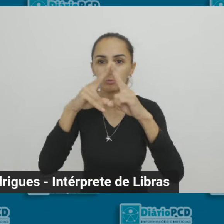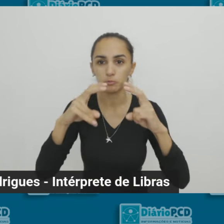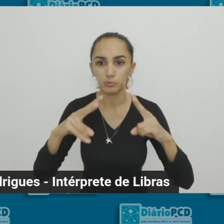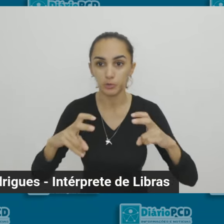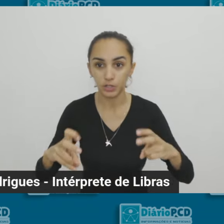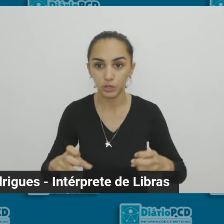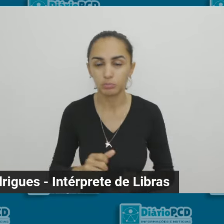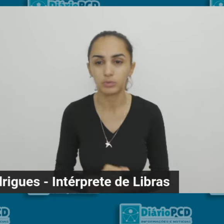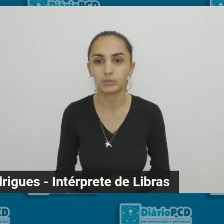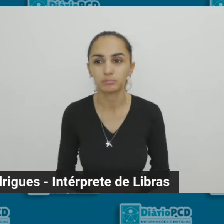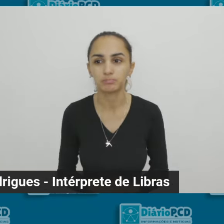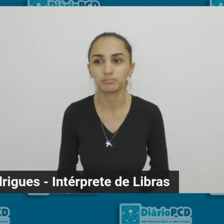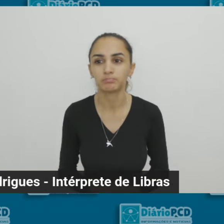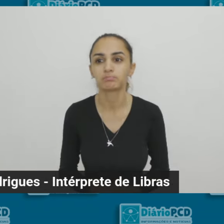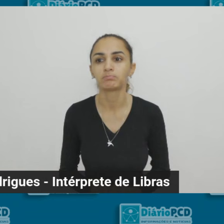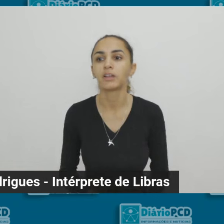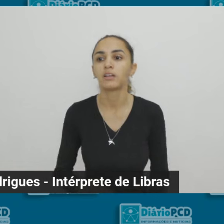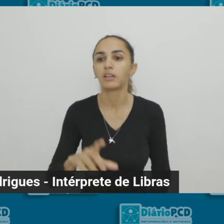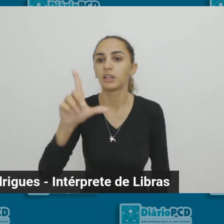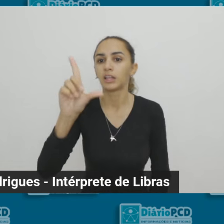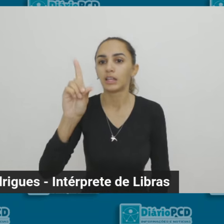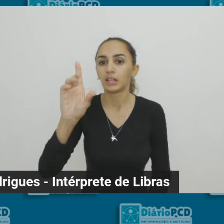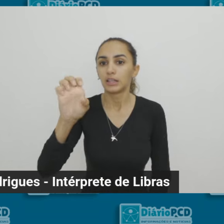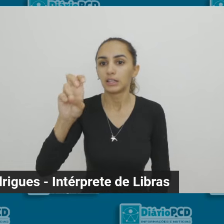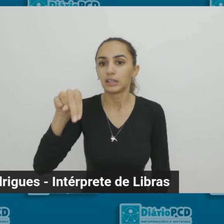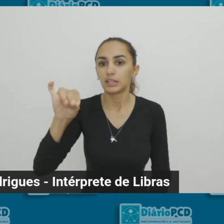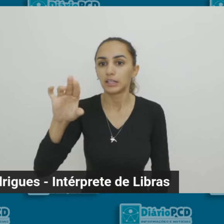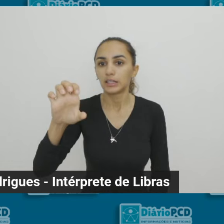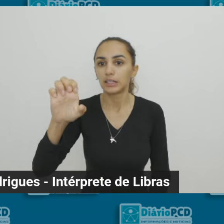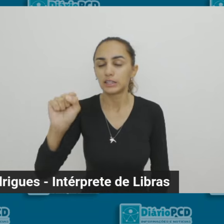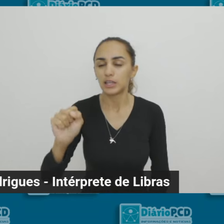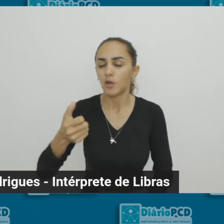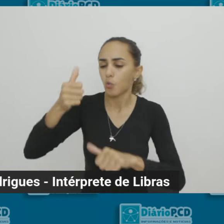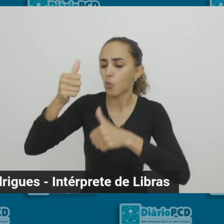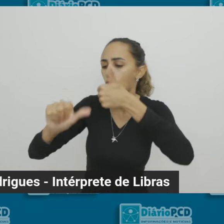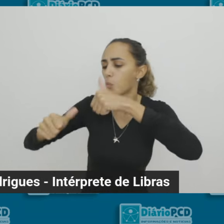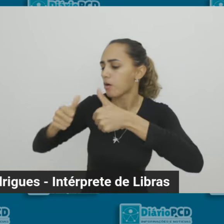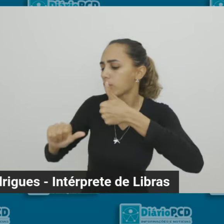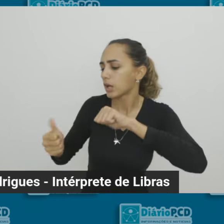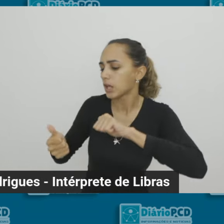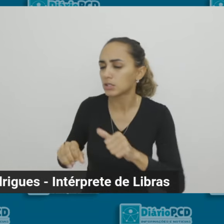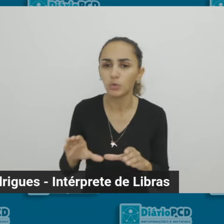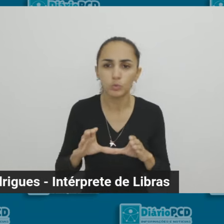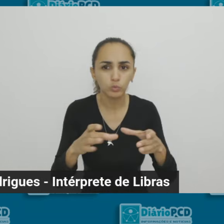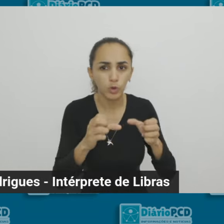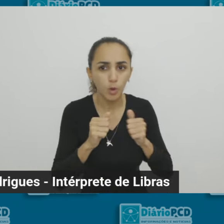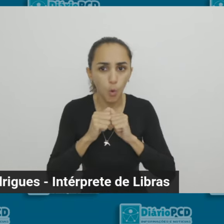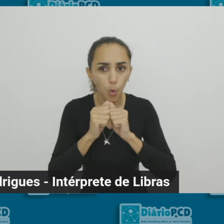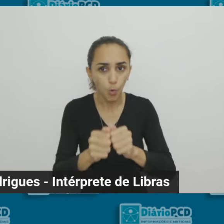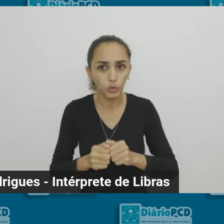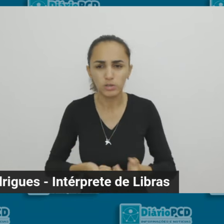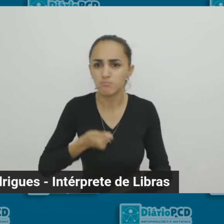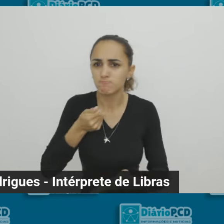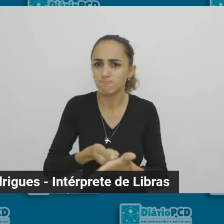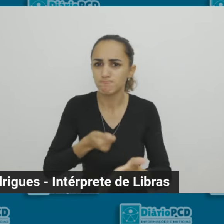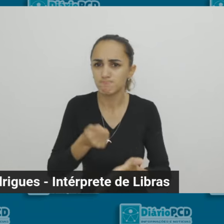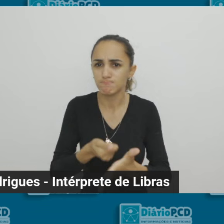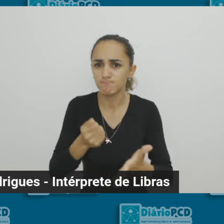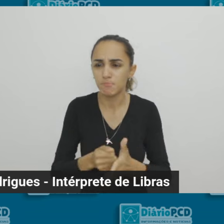gente uma avaliação daquilo que foi a união deles para buscar esse espaço na Câmara Municipal